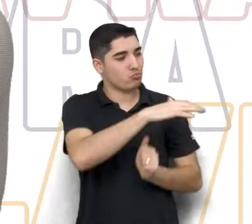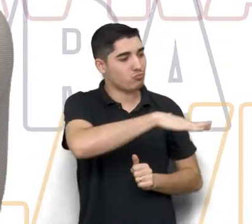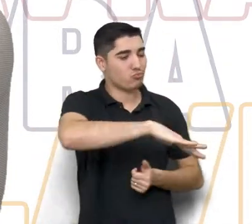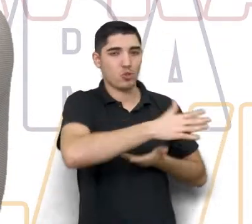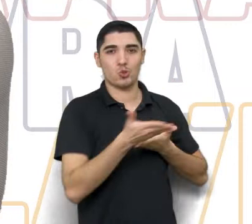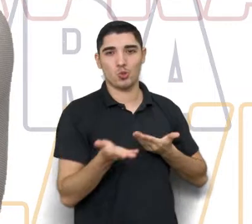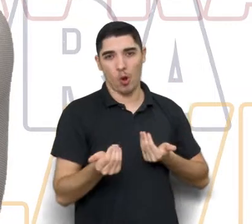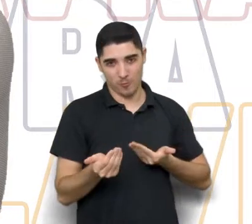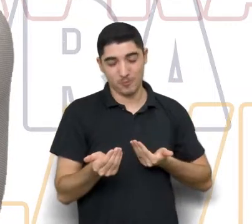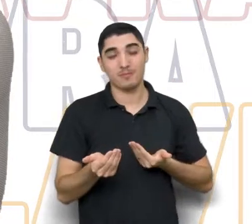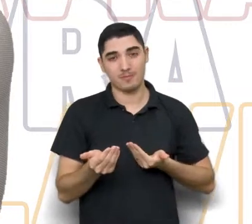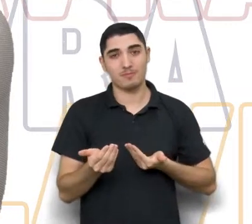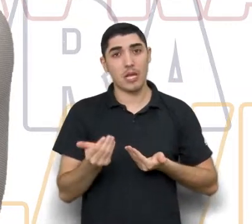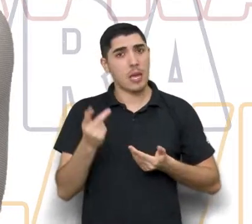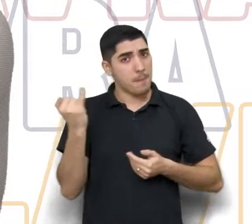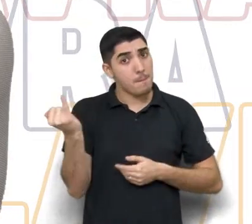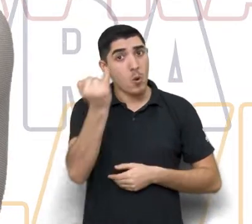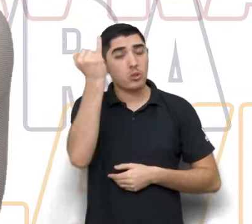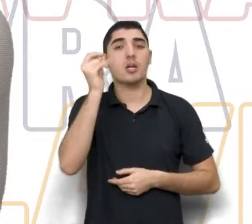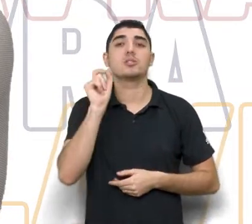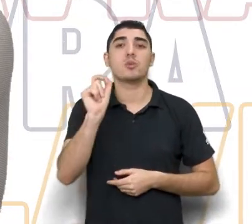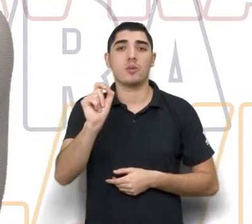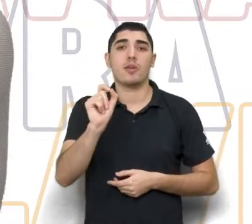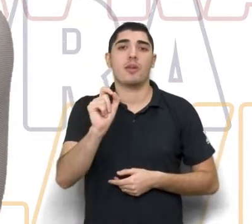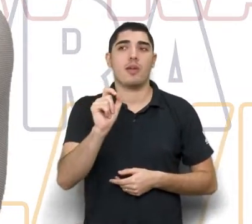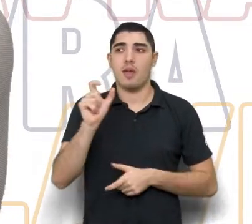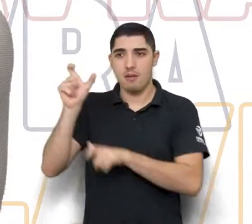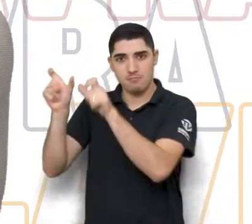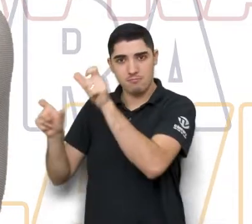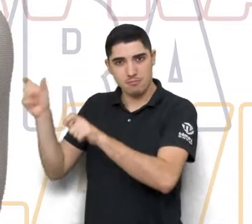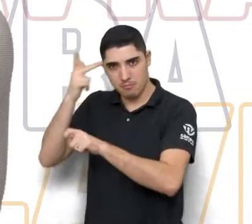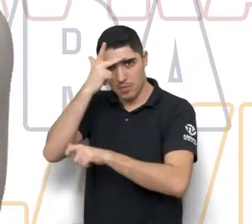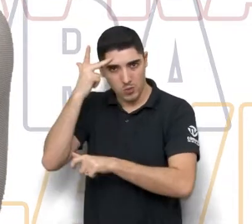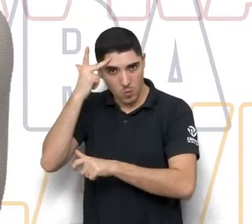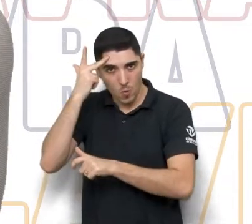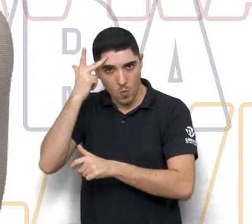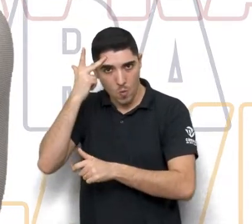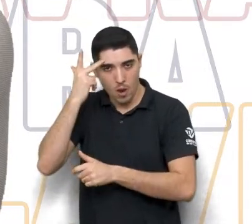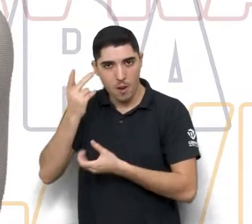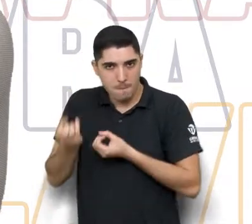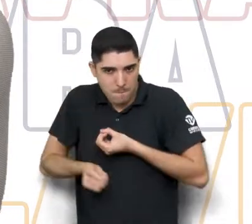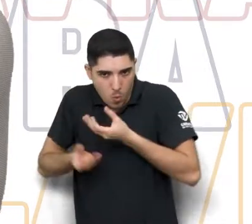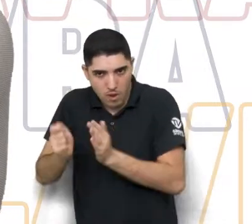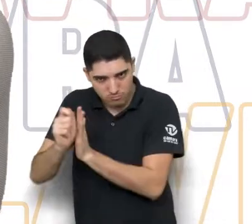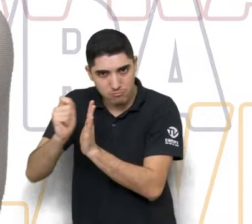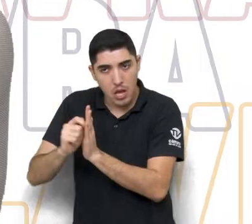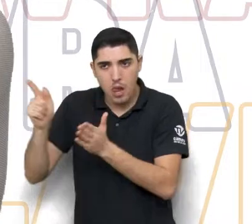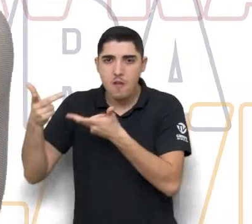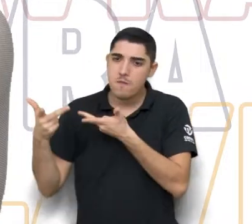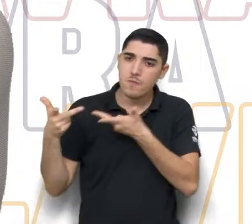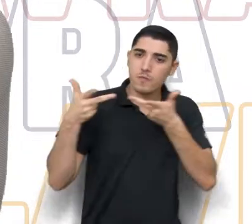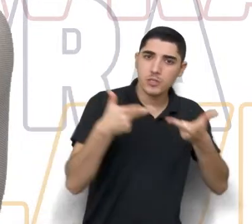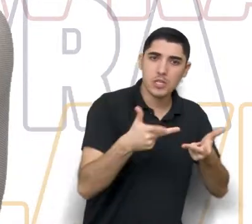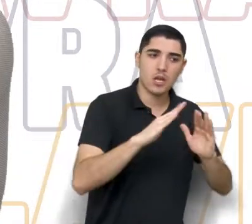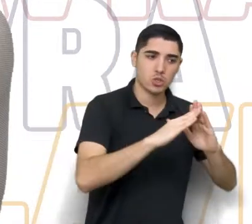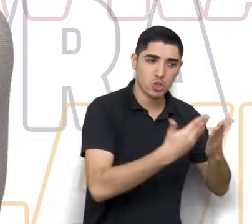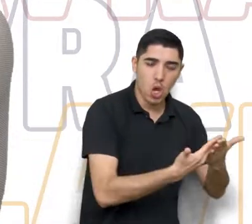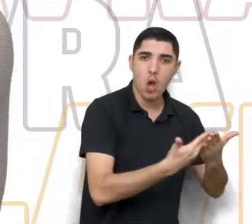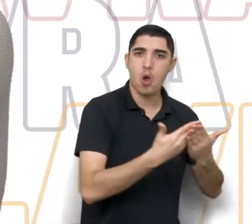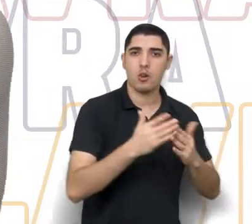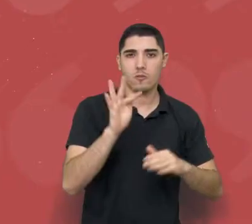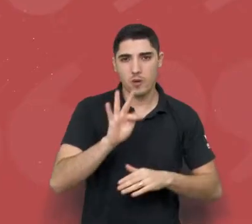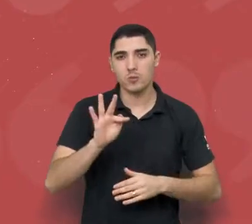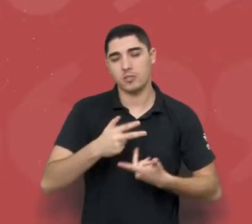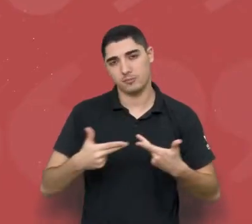jovem, né? Eu acho que é importante a visita desses poetas às escolas, às universidades, né? Fazer essa